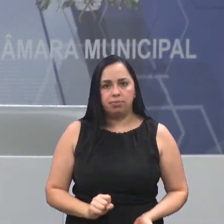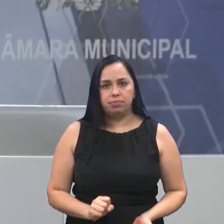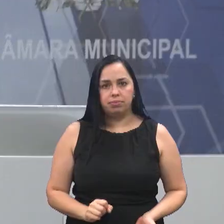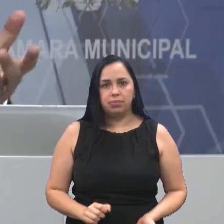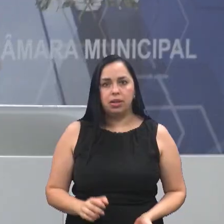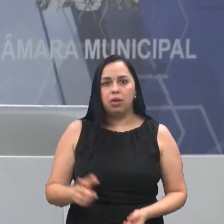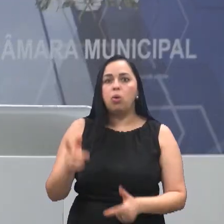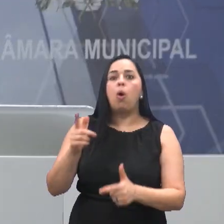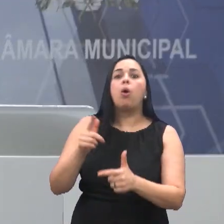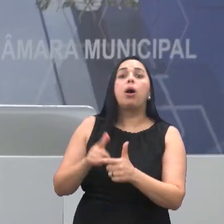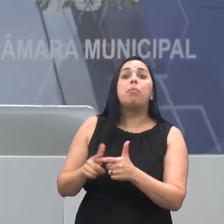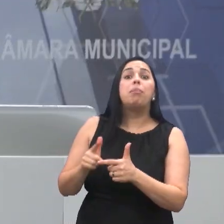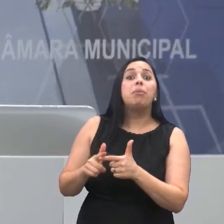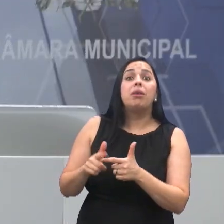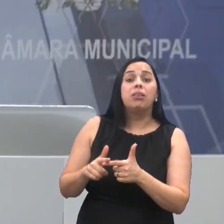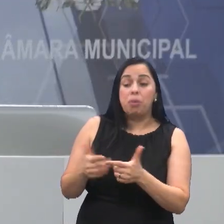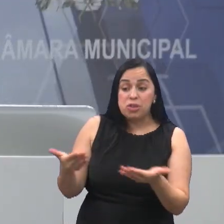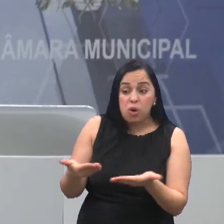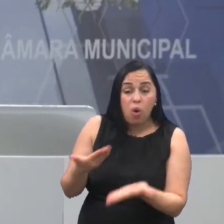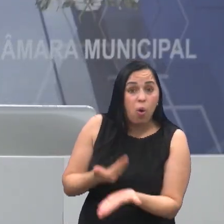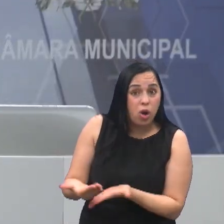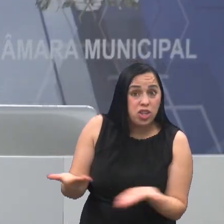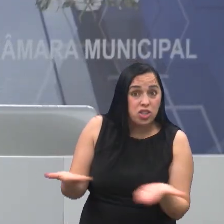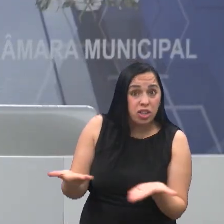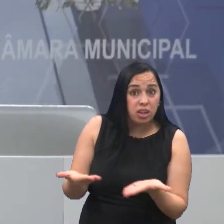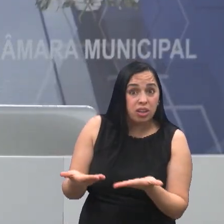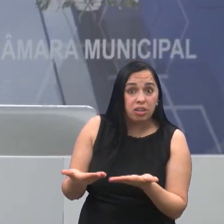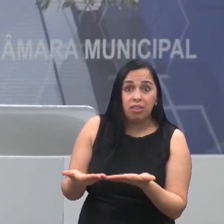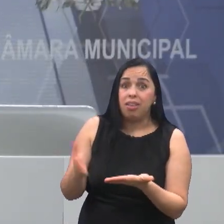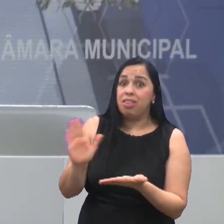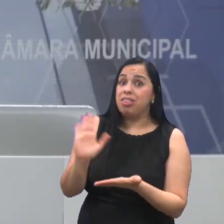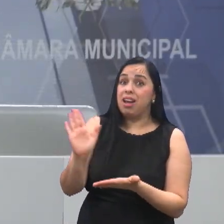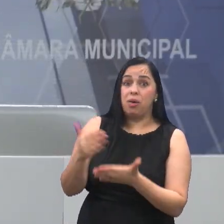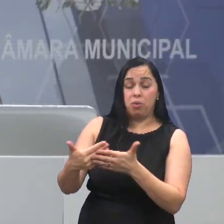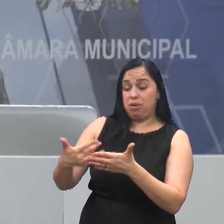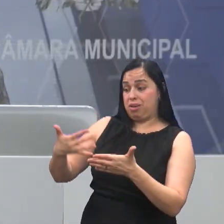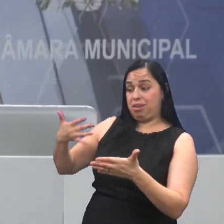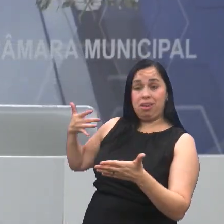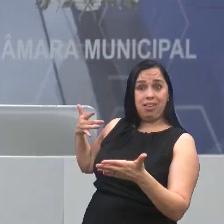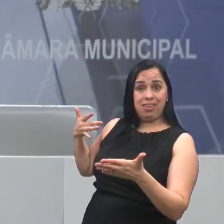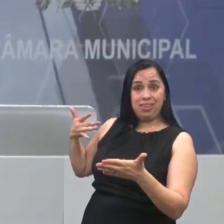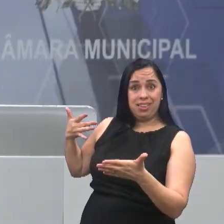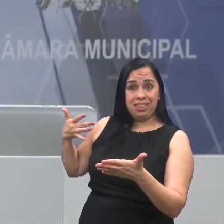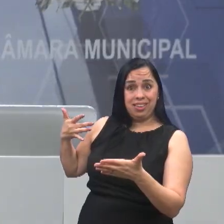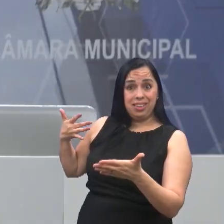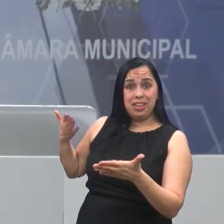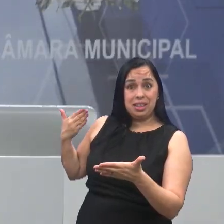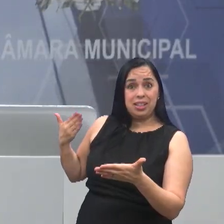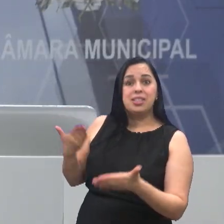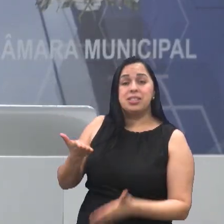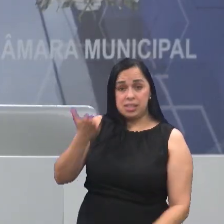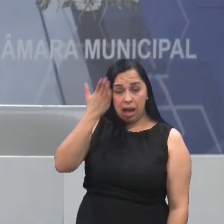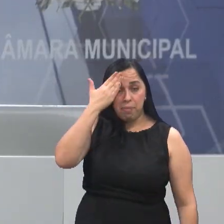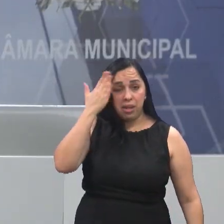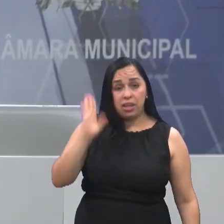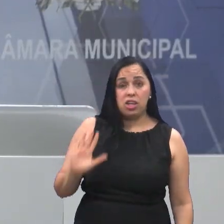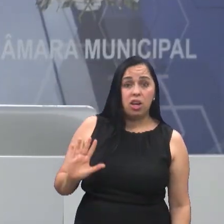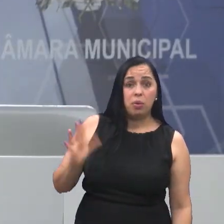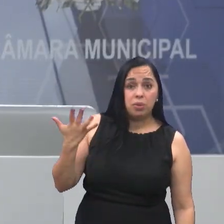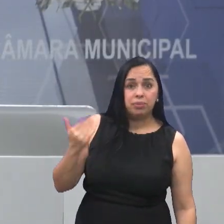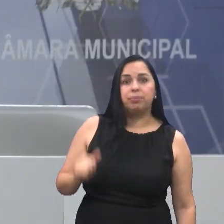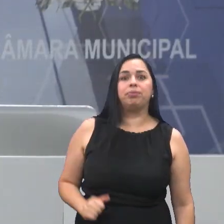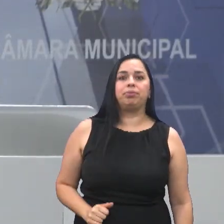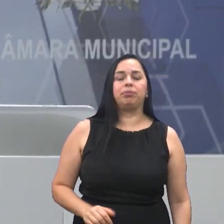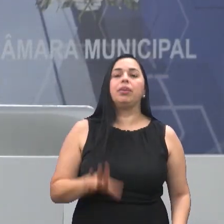começou. Não é de hoje. Caramba, DR, ao vivo, vamos lá. Não é de hoje. Sabe quando aconteceu? Eu mudei